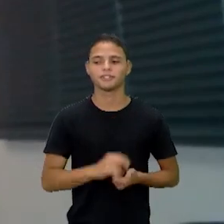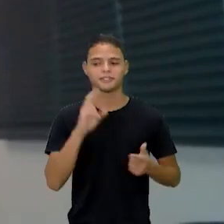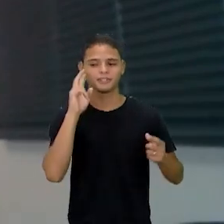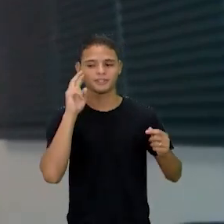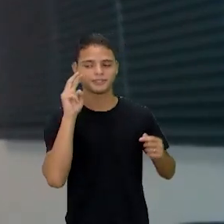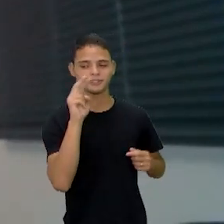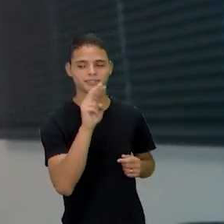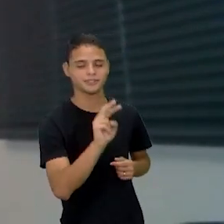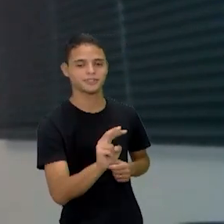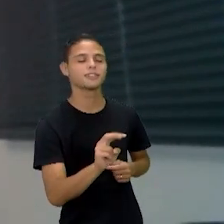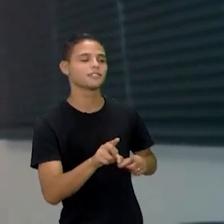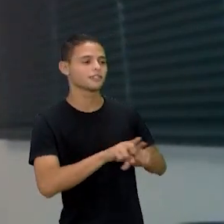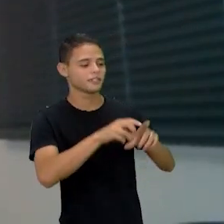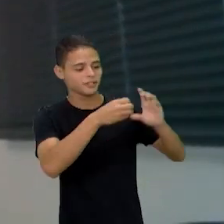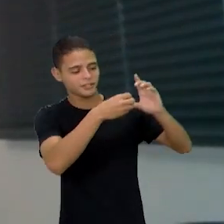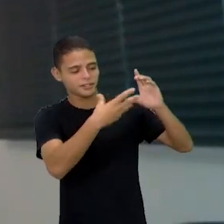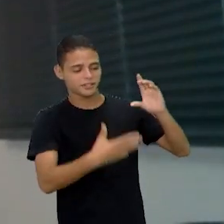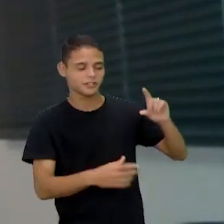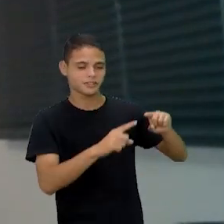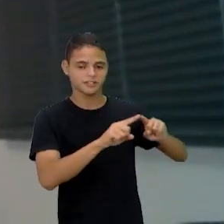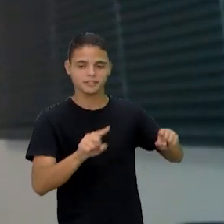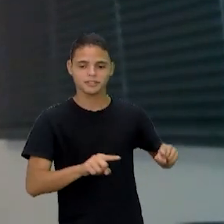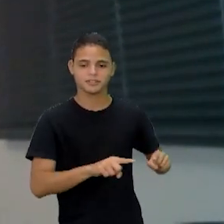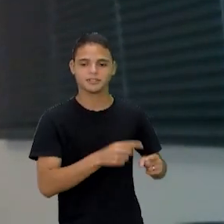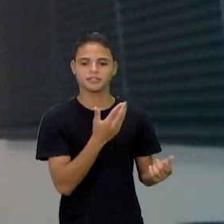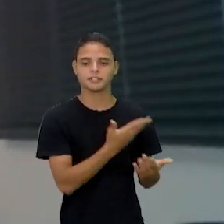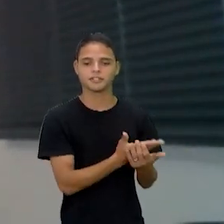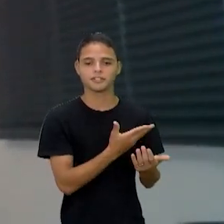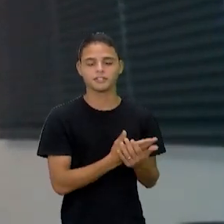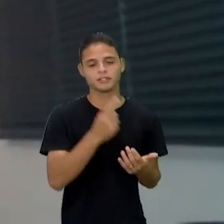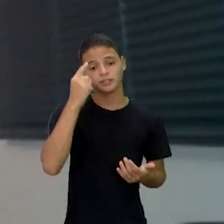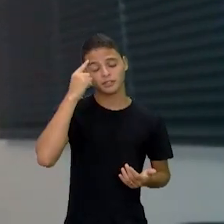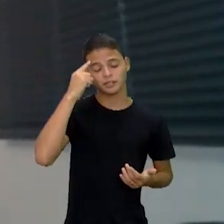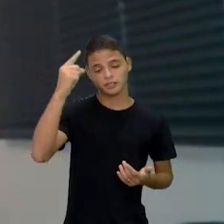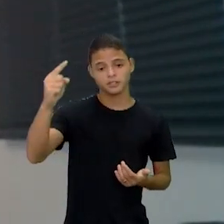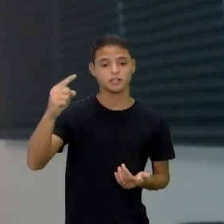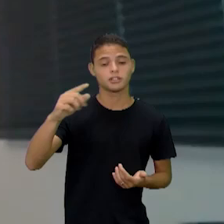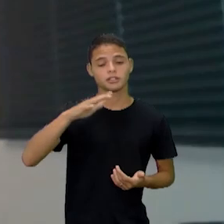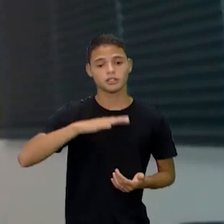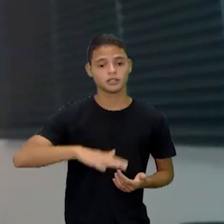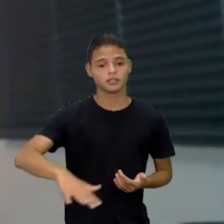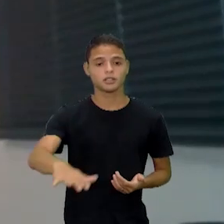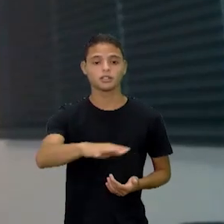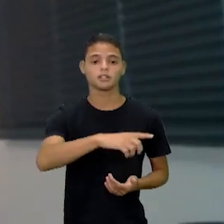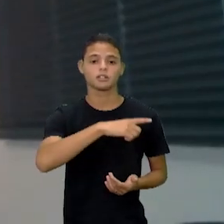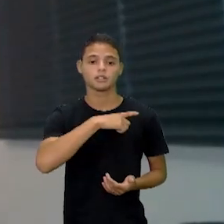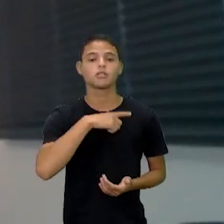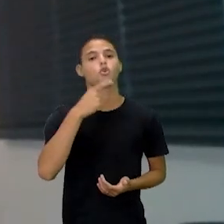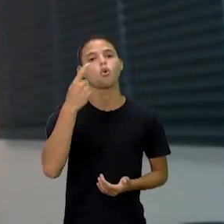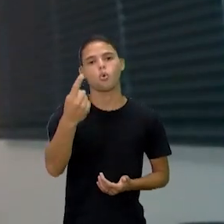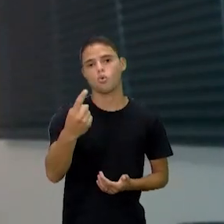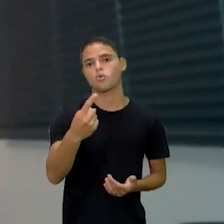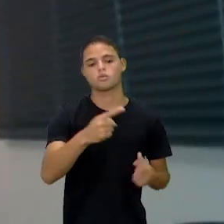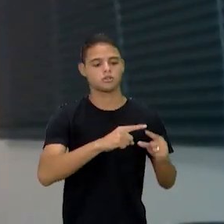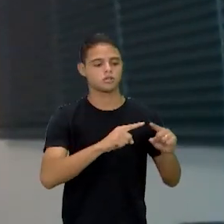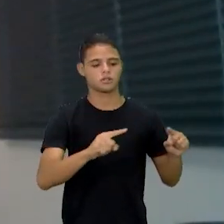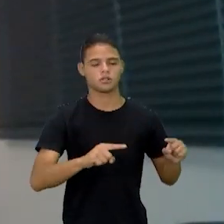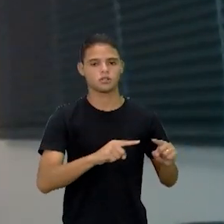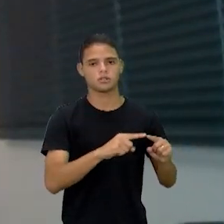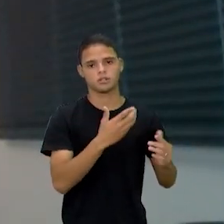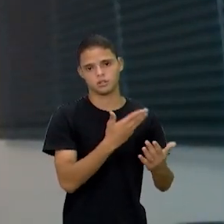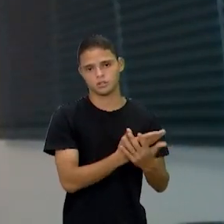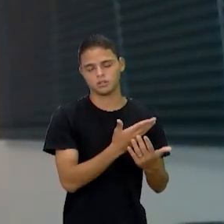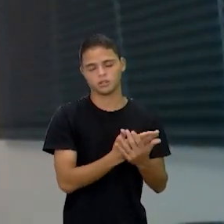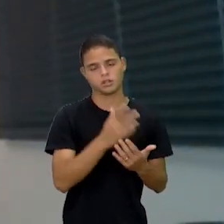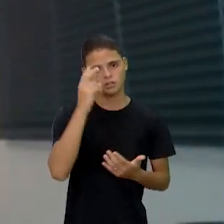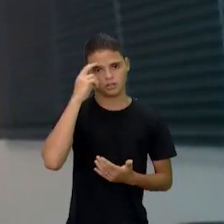para essas características na sala de aula e pensar que em toda sala de aula a gente tem pelo menos um estudante superdotado é muito importante,